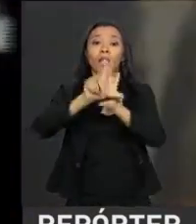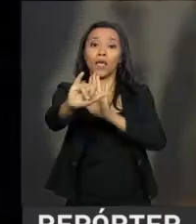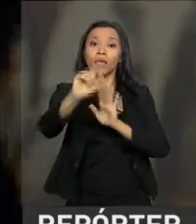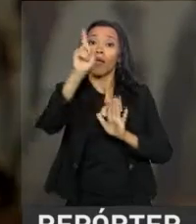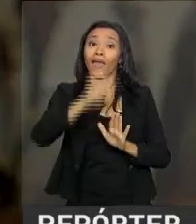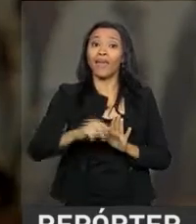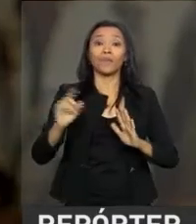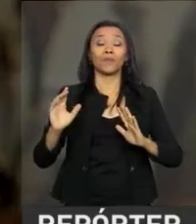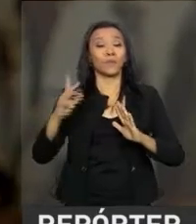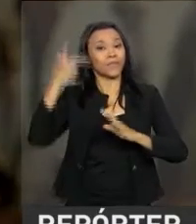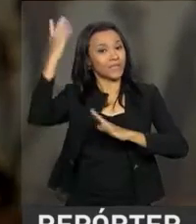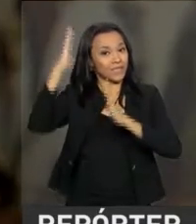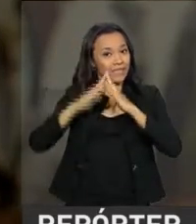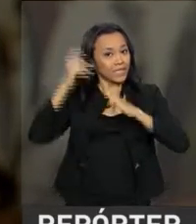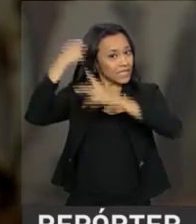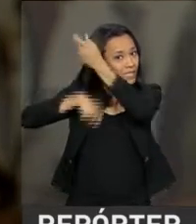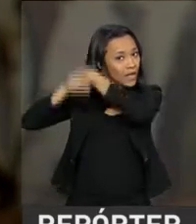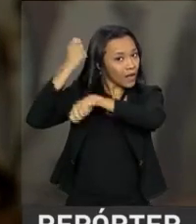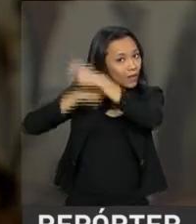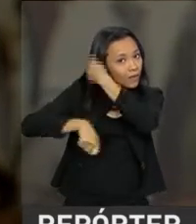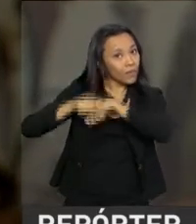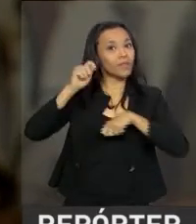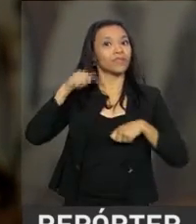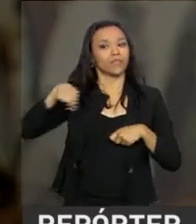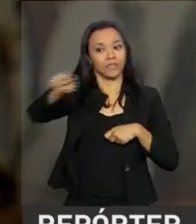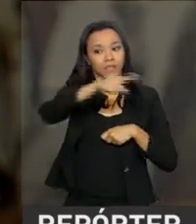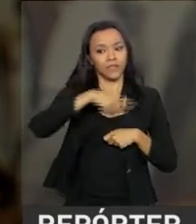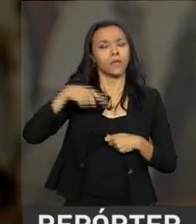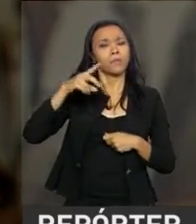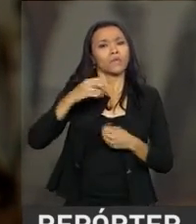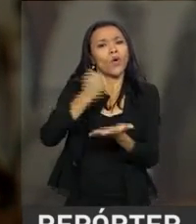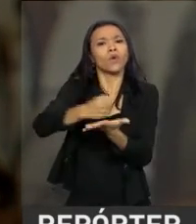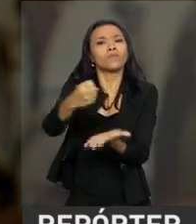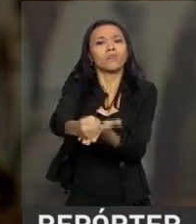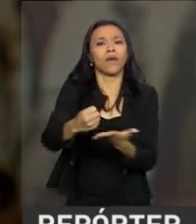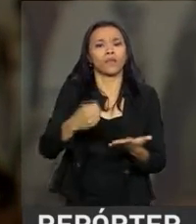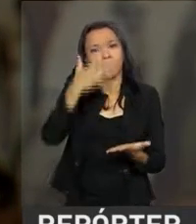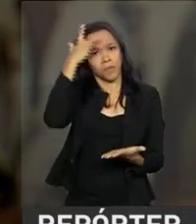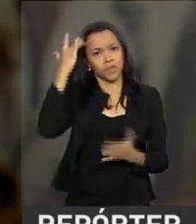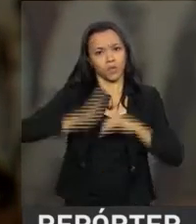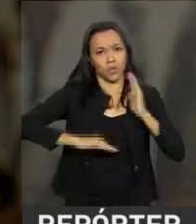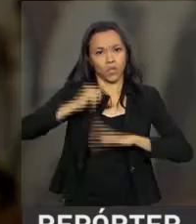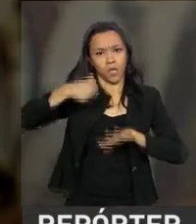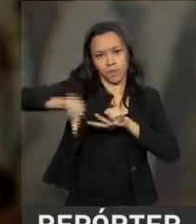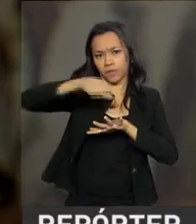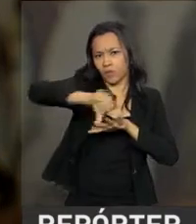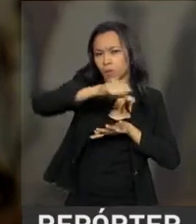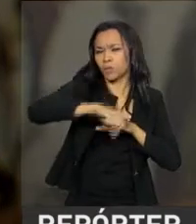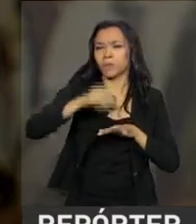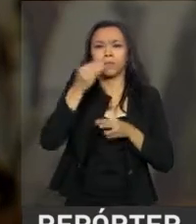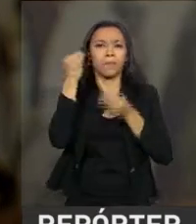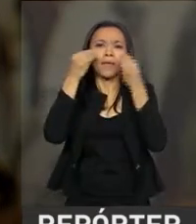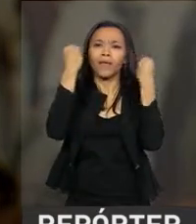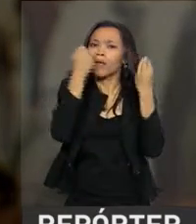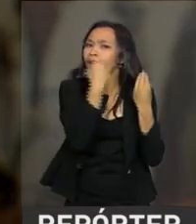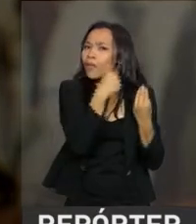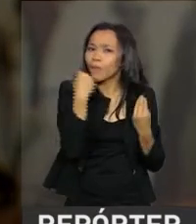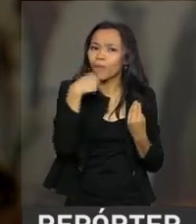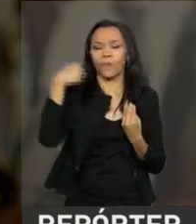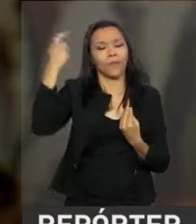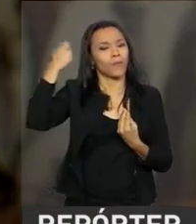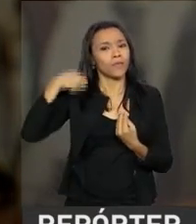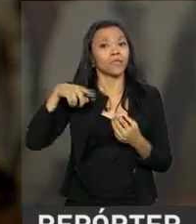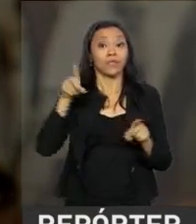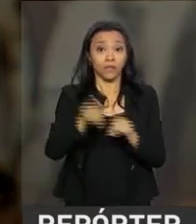Salão Parceiro, que estabelece que salões de beleza firmem contratos com cabeleireiros, manicures e maquiadores. Tanto o